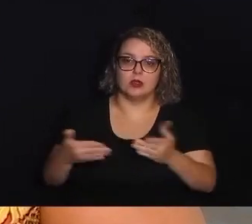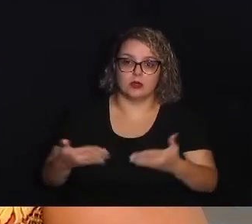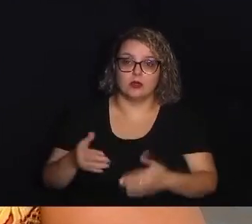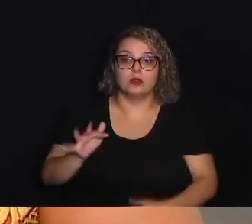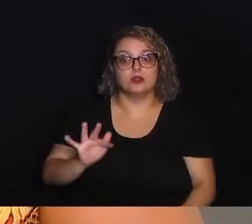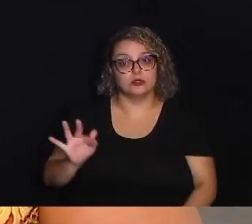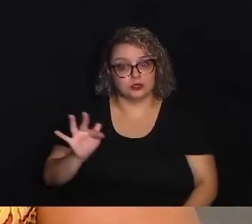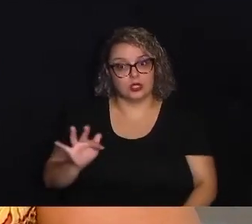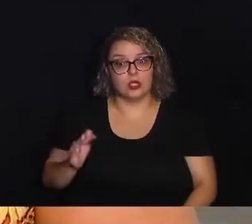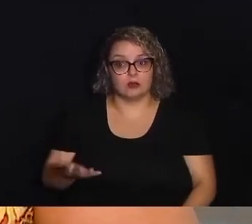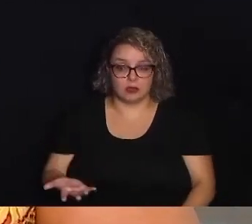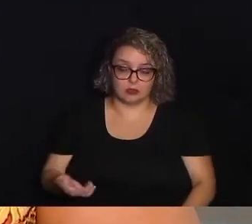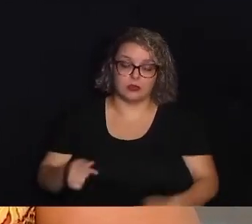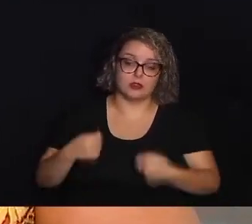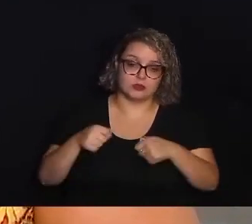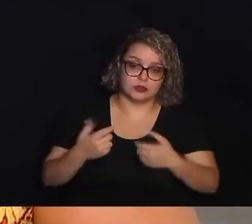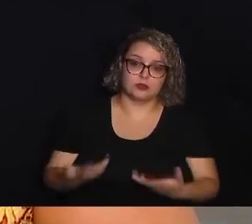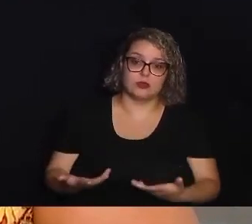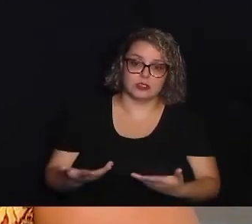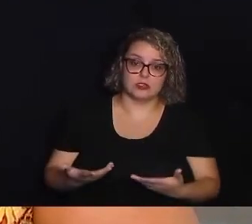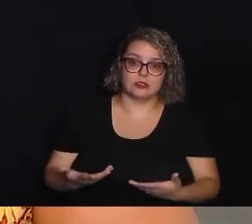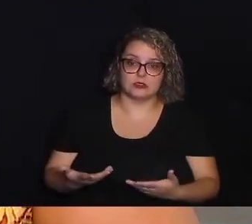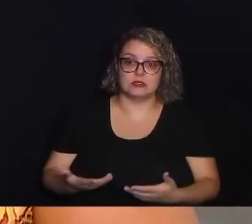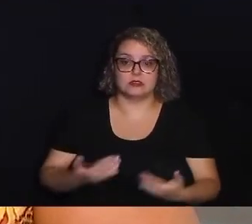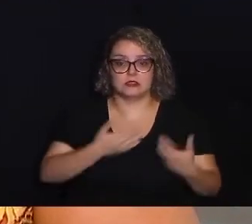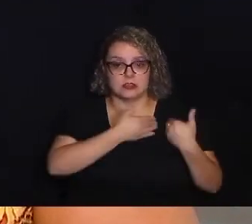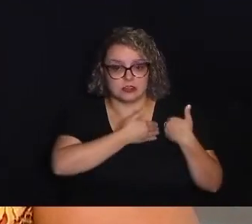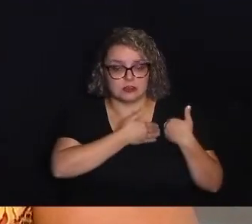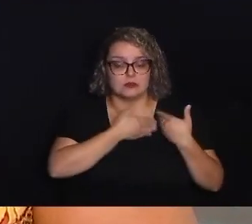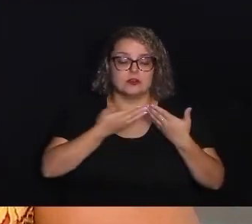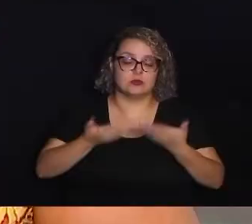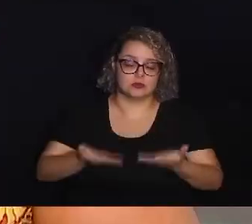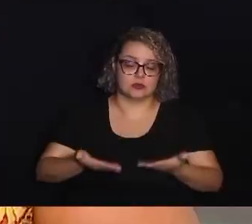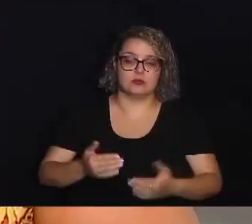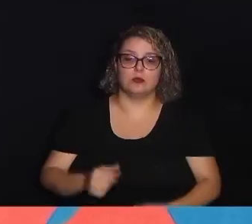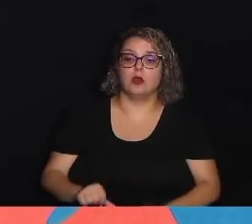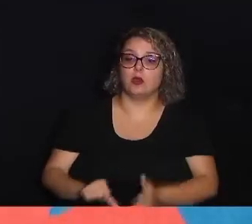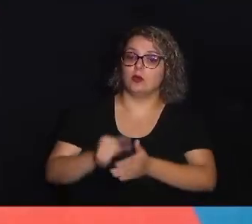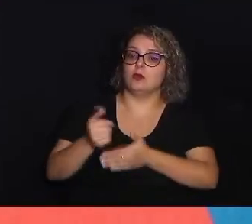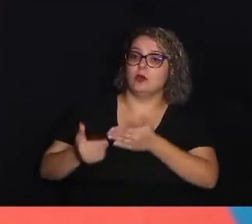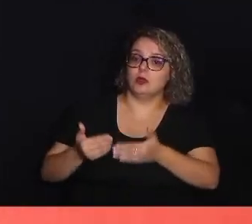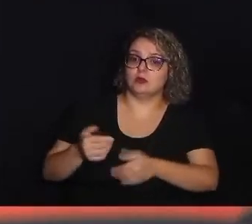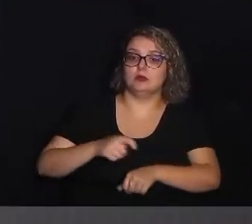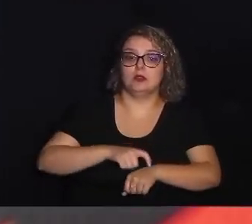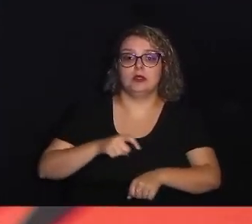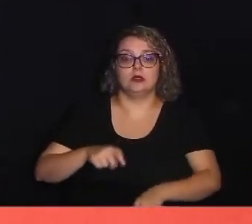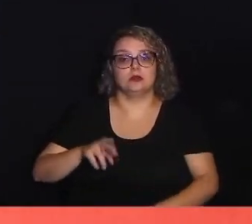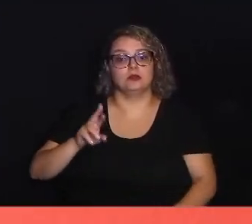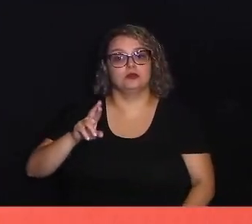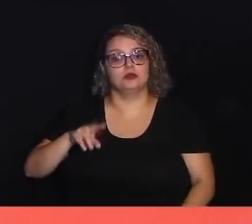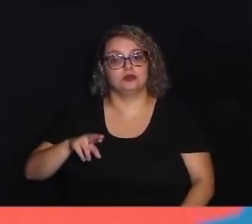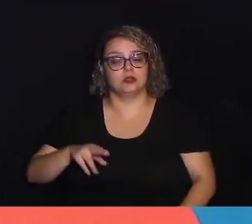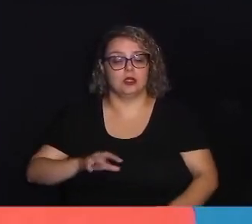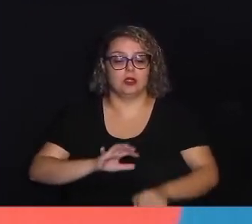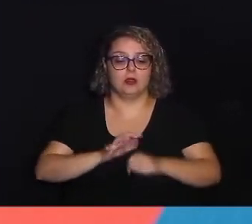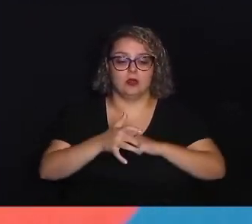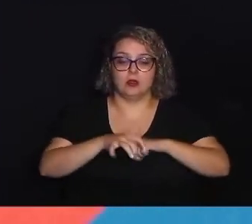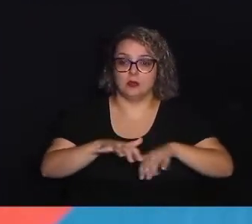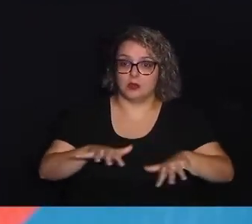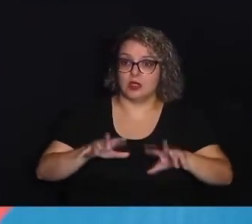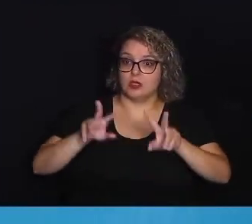dentro da sociedade hoje e a universidade acho que não pode se omitir disso o primeiro passo mesmo em período de